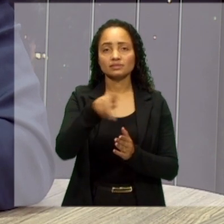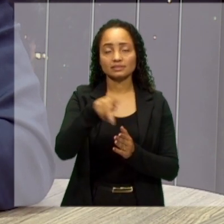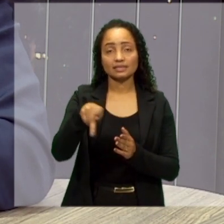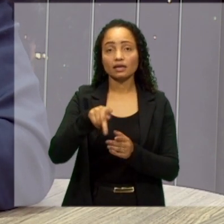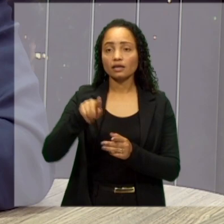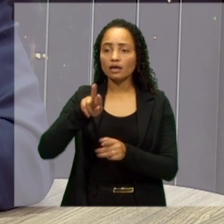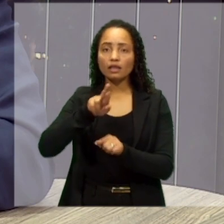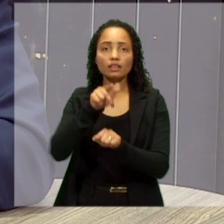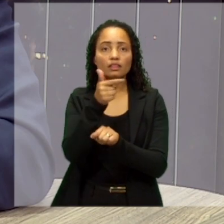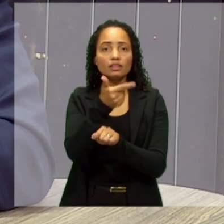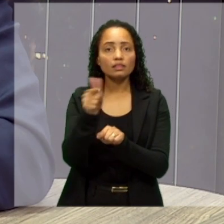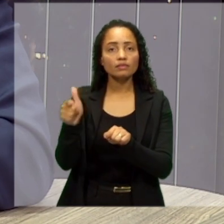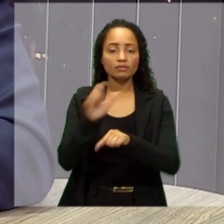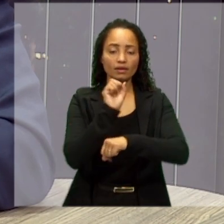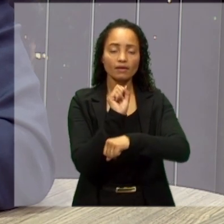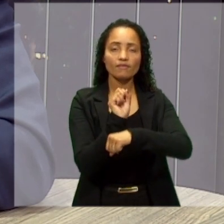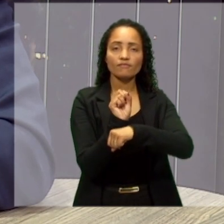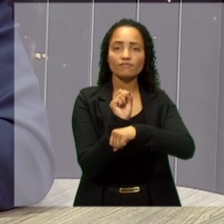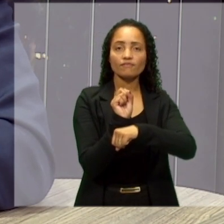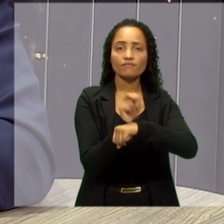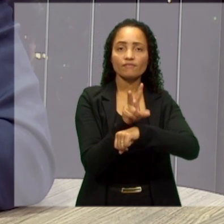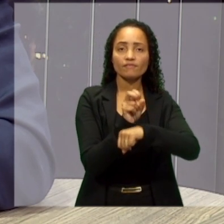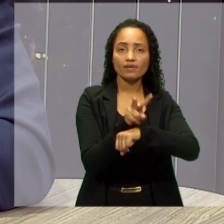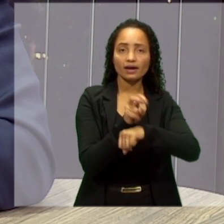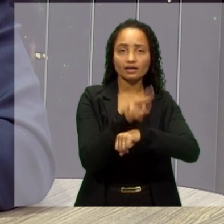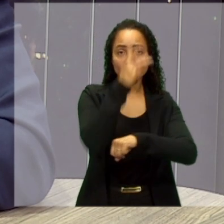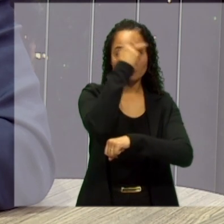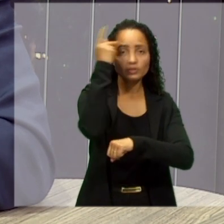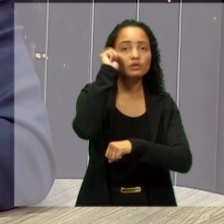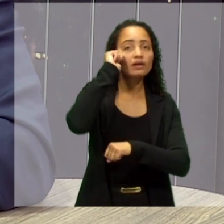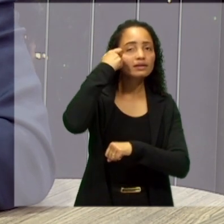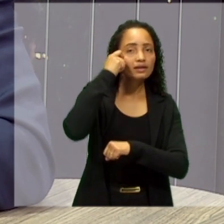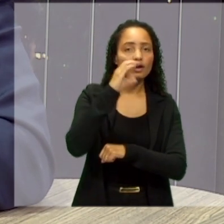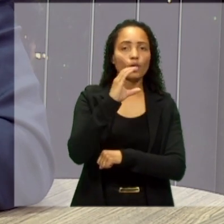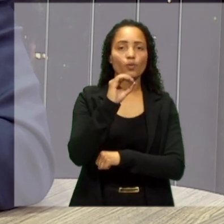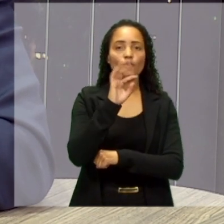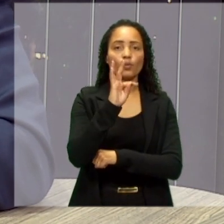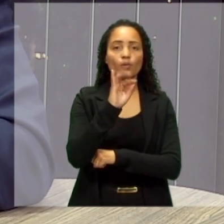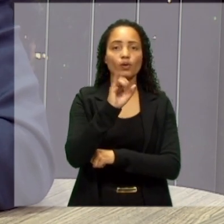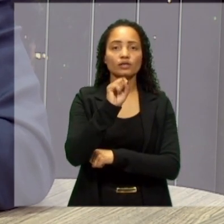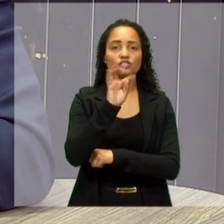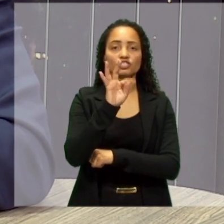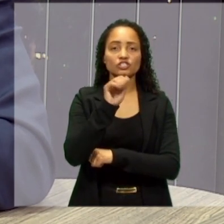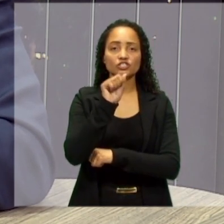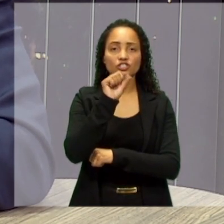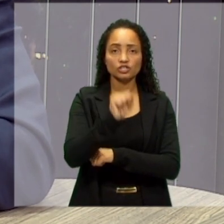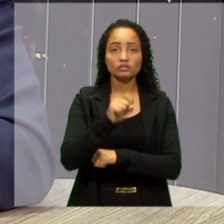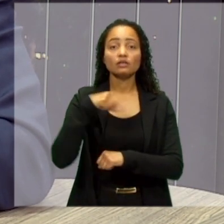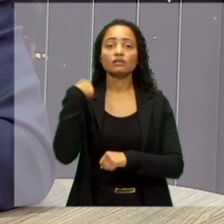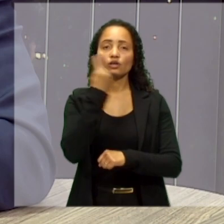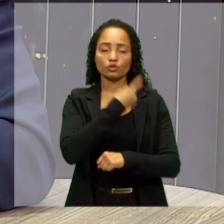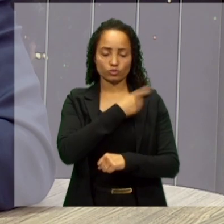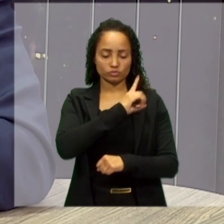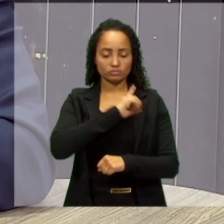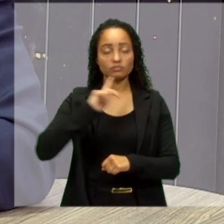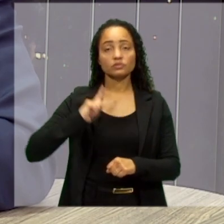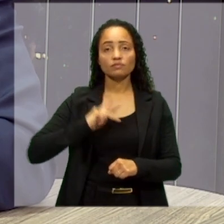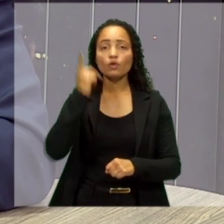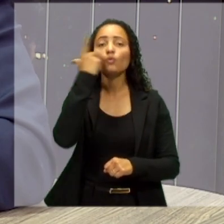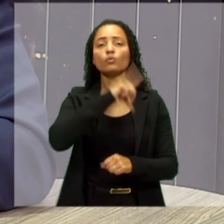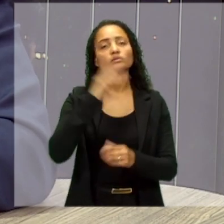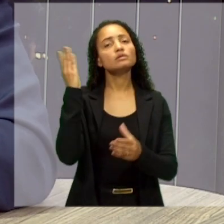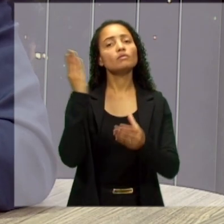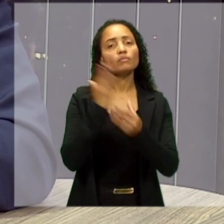vagas suficientes para os cotistas. Então, a Defensoria Pública teve uma atuação, moveu uma ação e conseguiu que